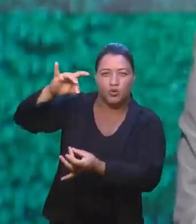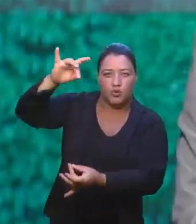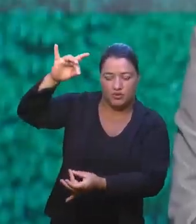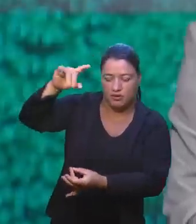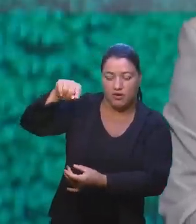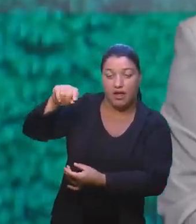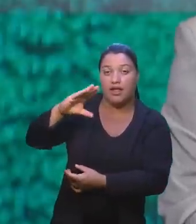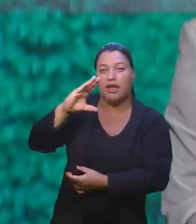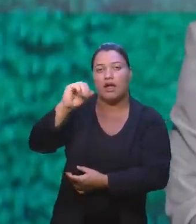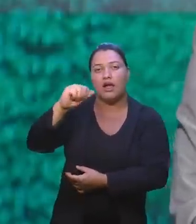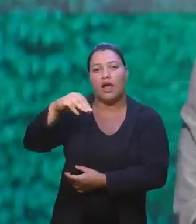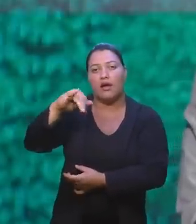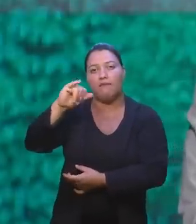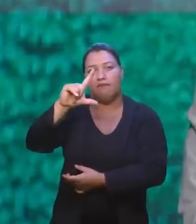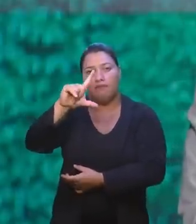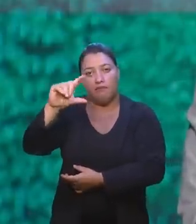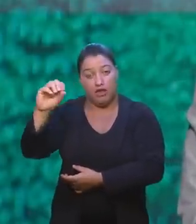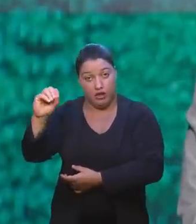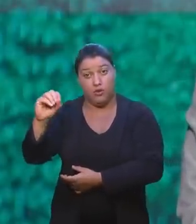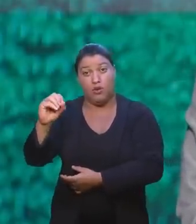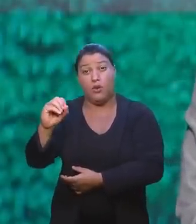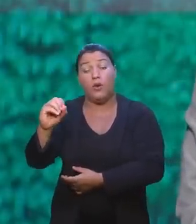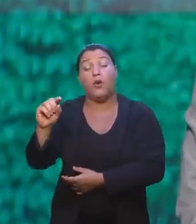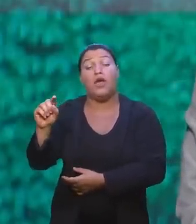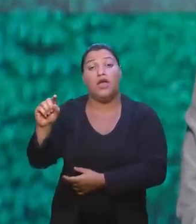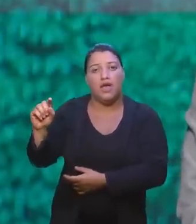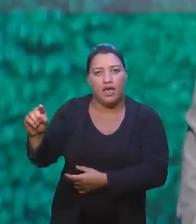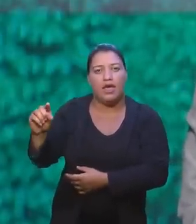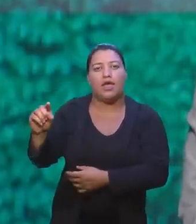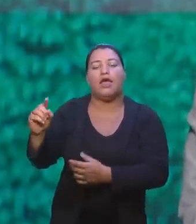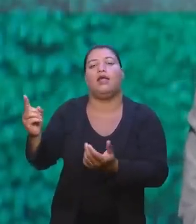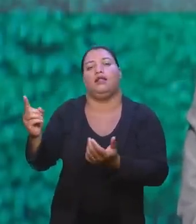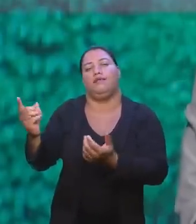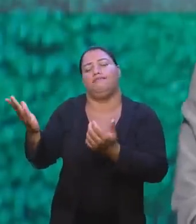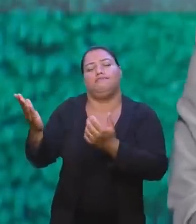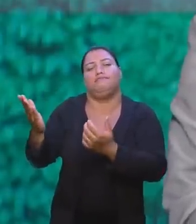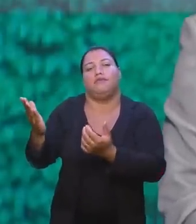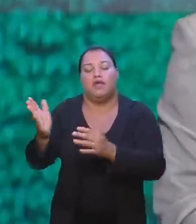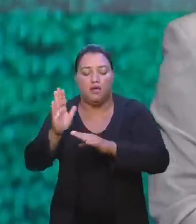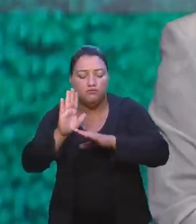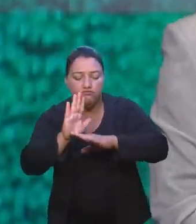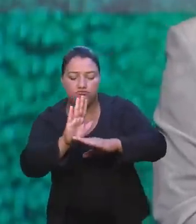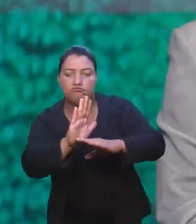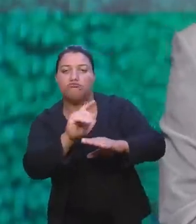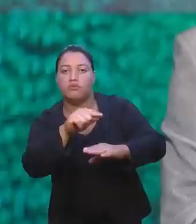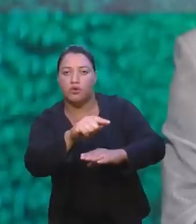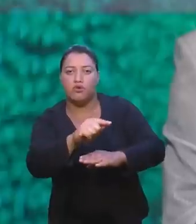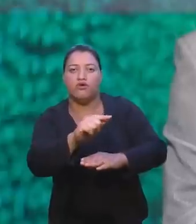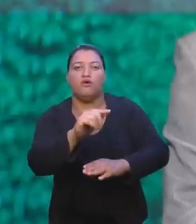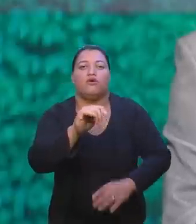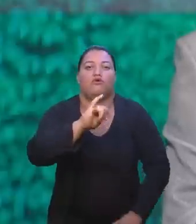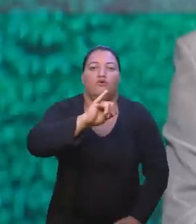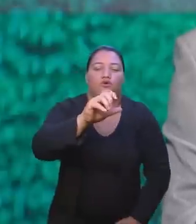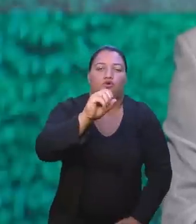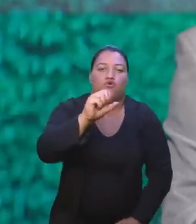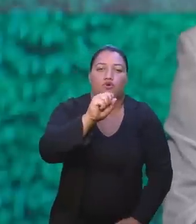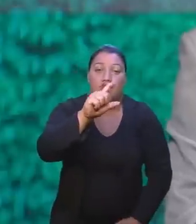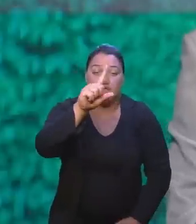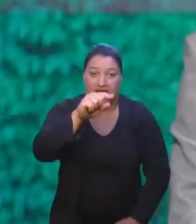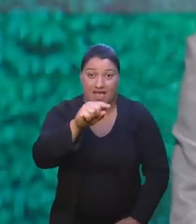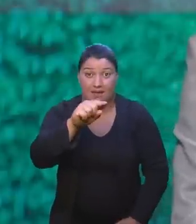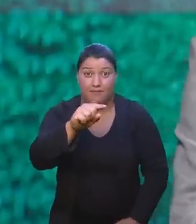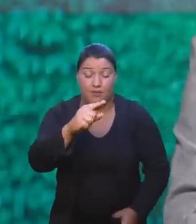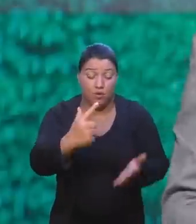Camilo, benfeitor do nosso querido José Raul Teixeira, na obra Justiça e Amor,